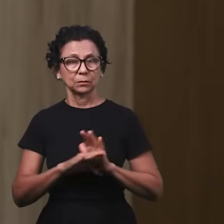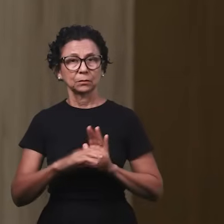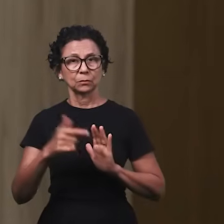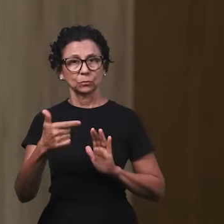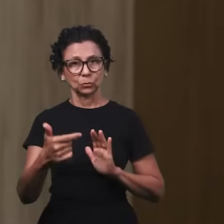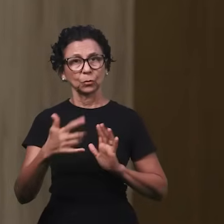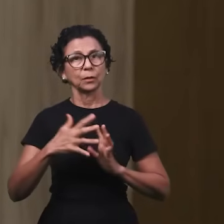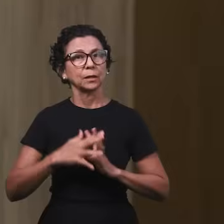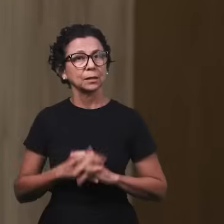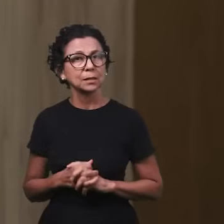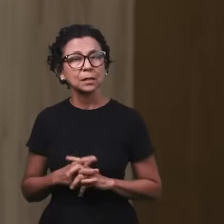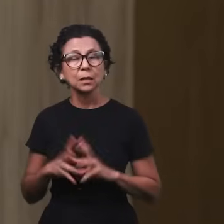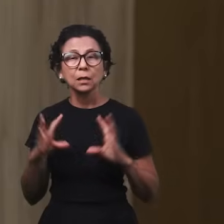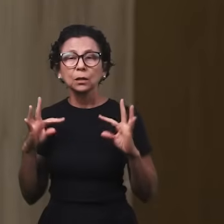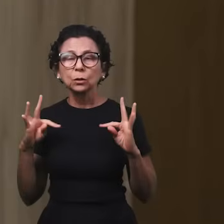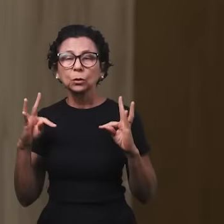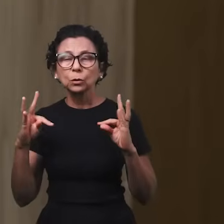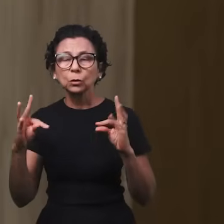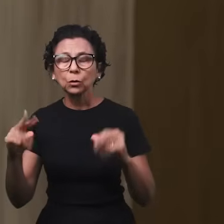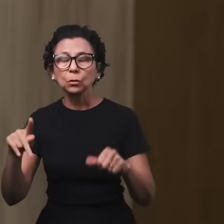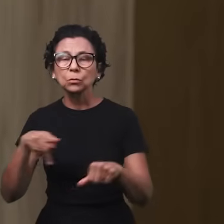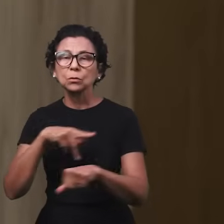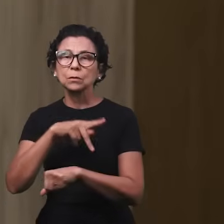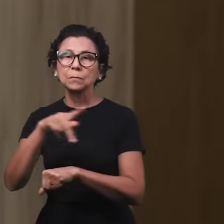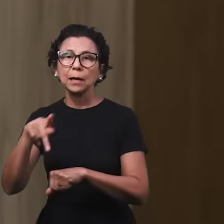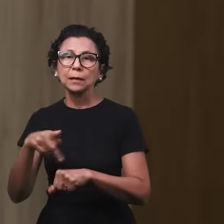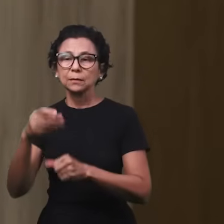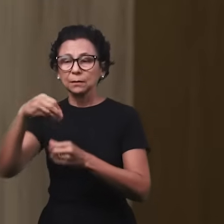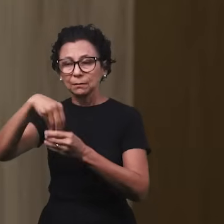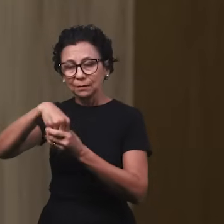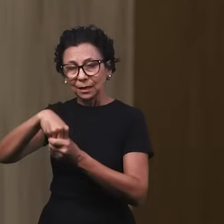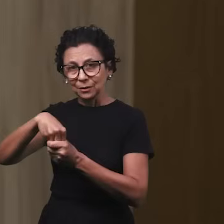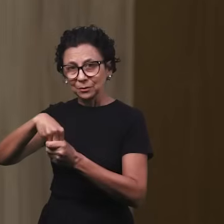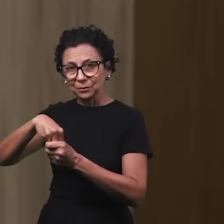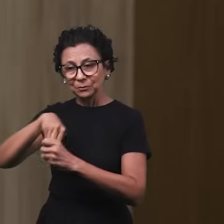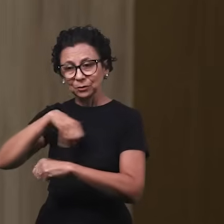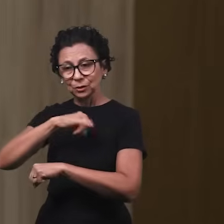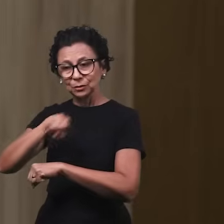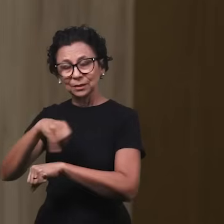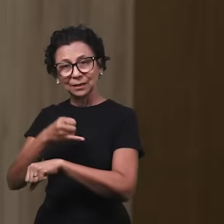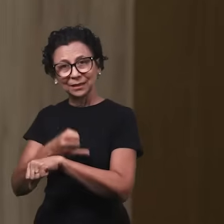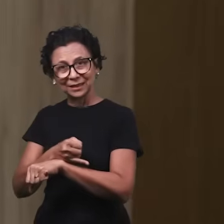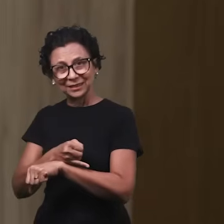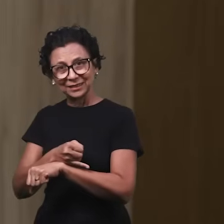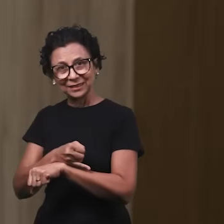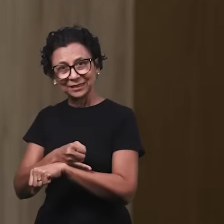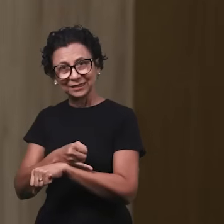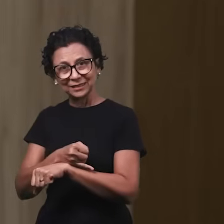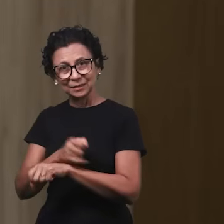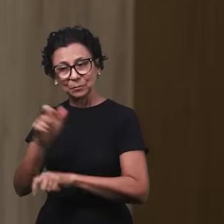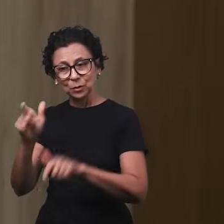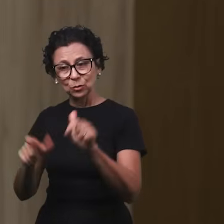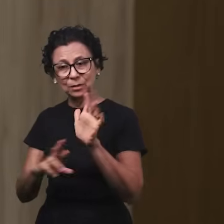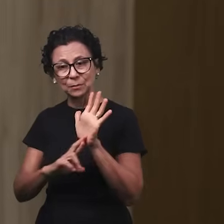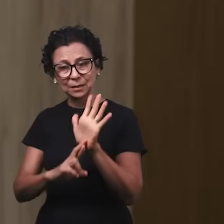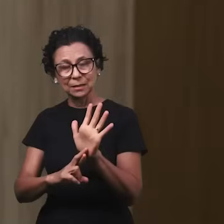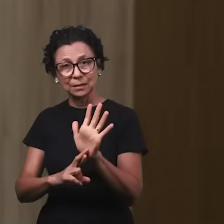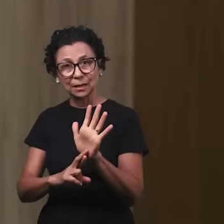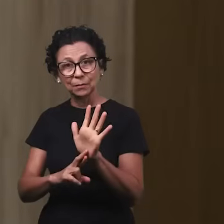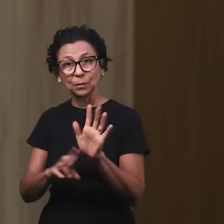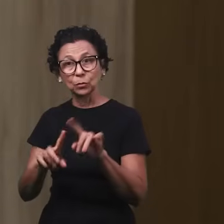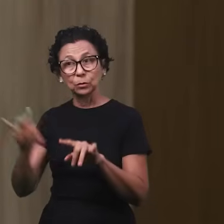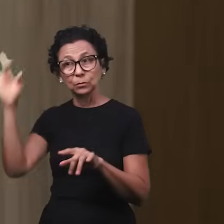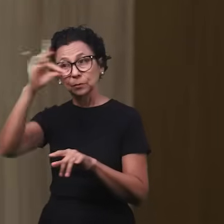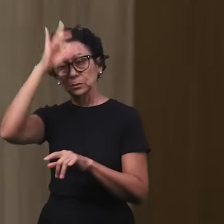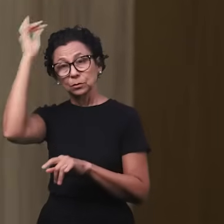as culturas de todos os países da terra. Estavam ali em Jerusalém representadas. Mas o Espírito Santo falou, todos entenderam na